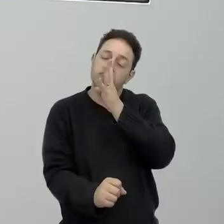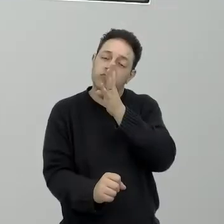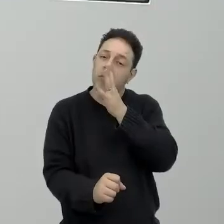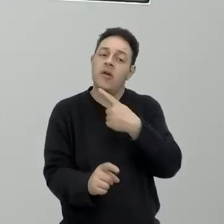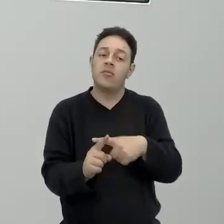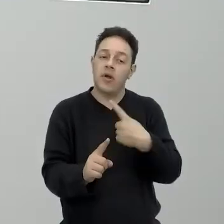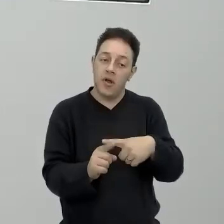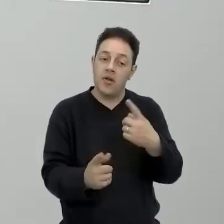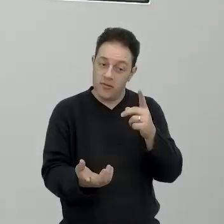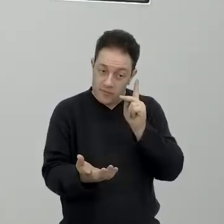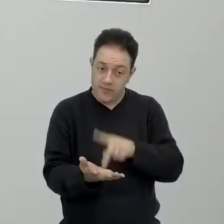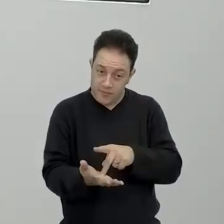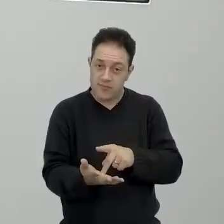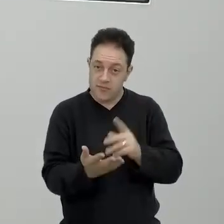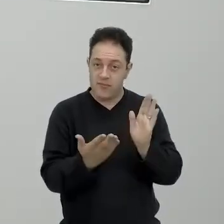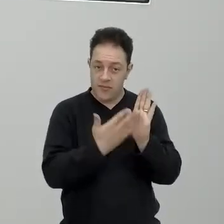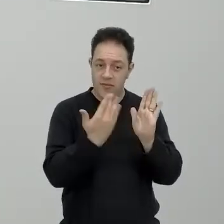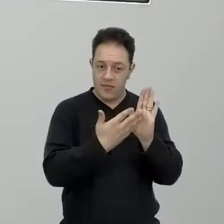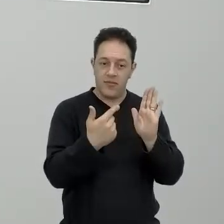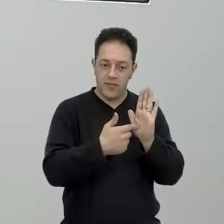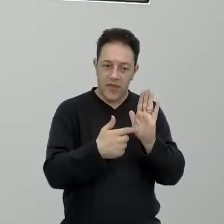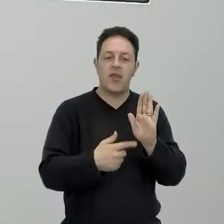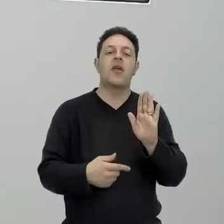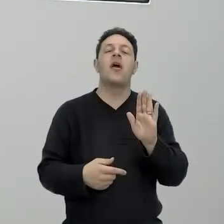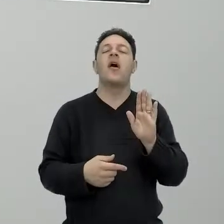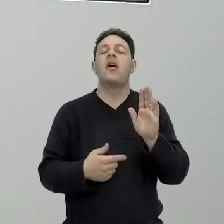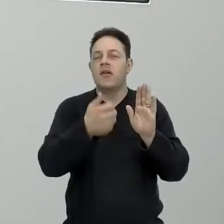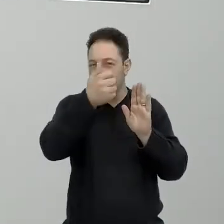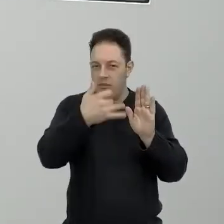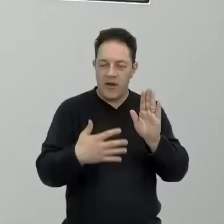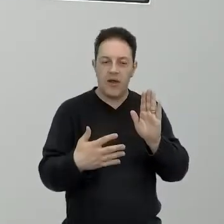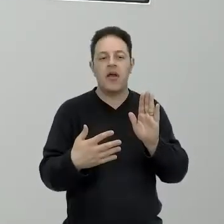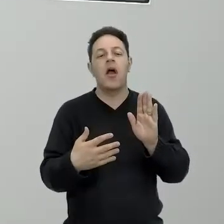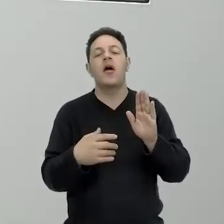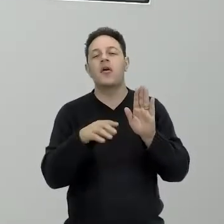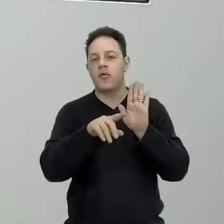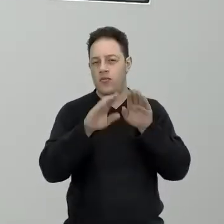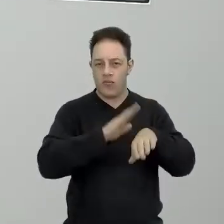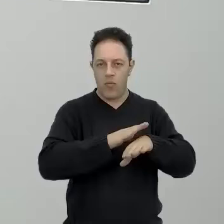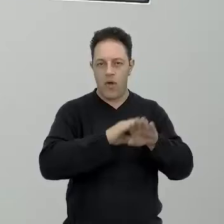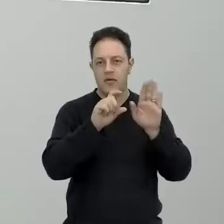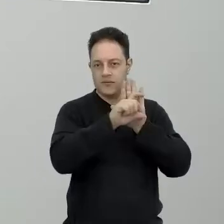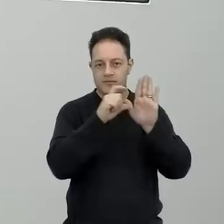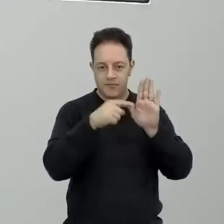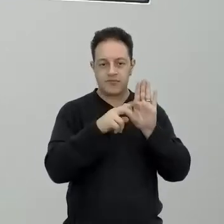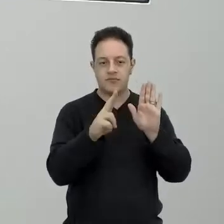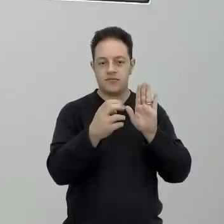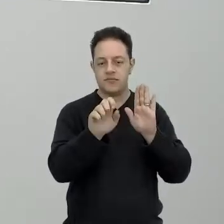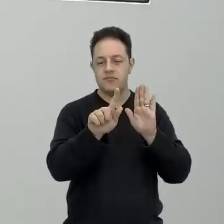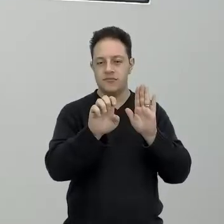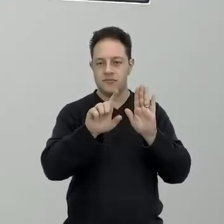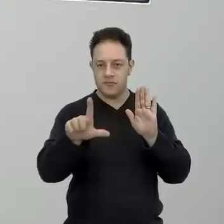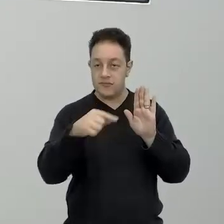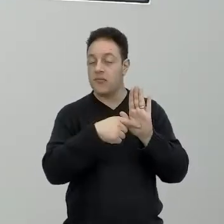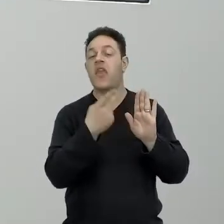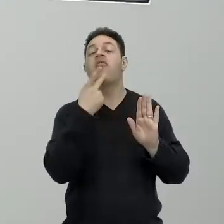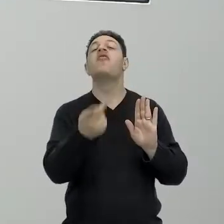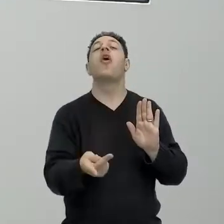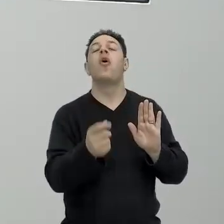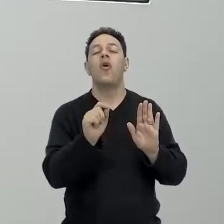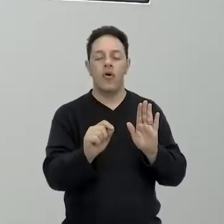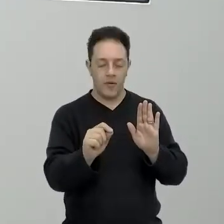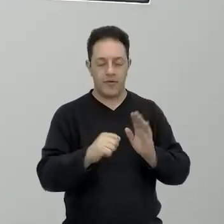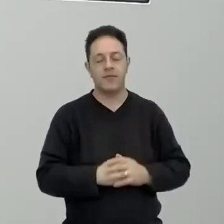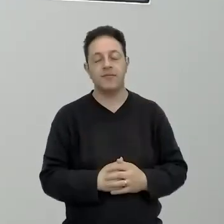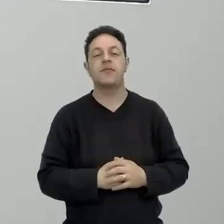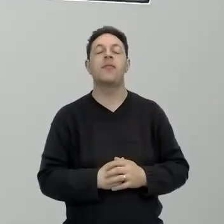porque justamente no livro Fenomenologia do Espírito tem uma passagem do Hegel, né, que é esse filósofo que eu estou me referindo, que